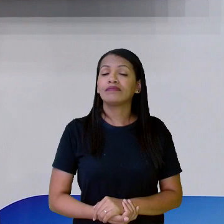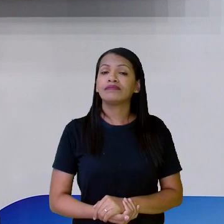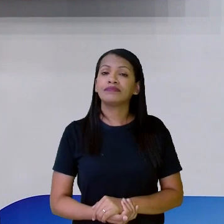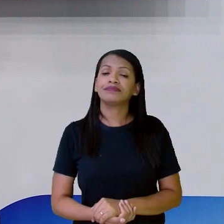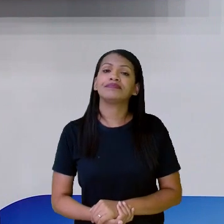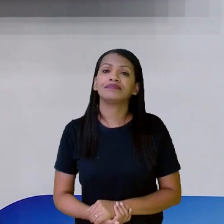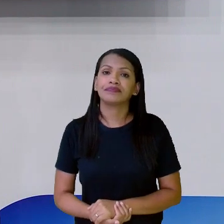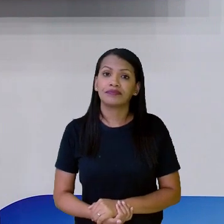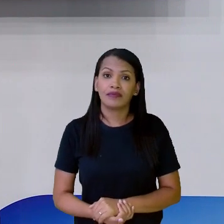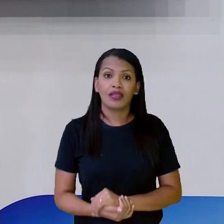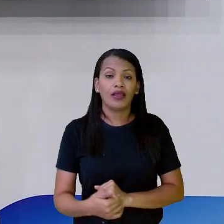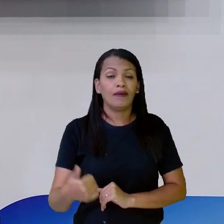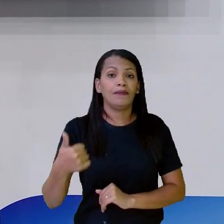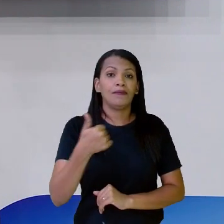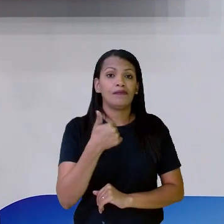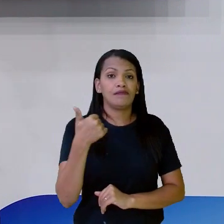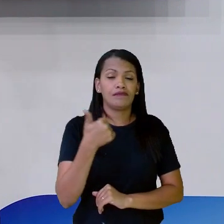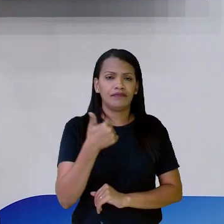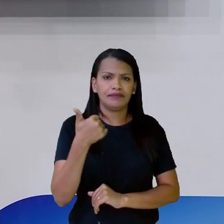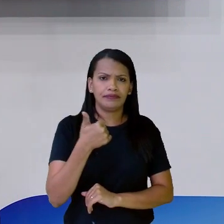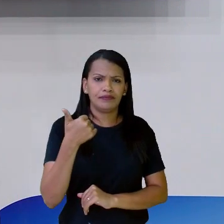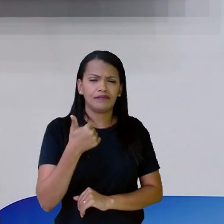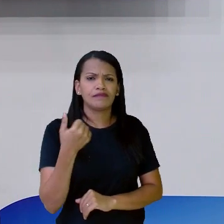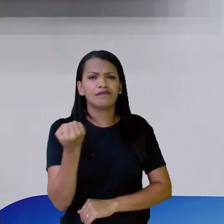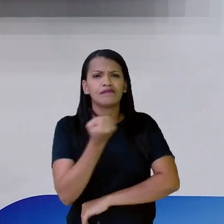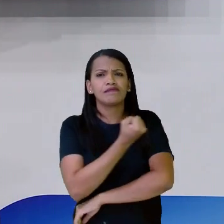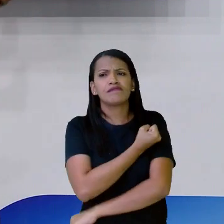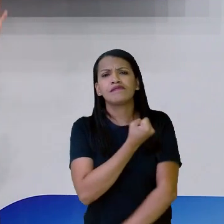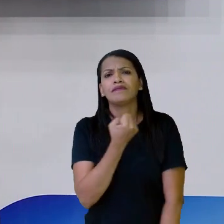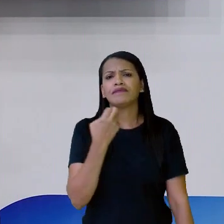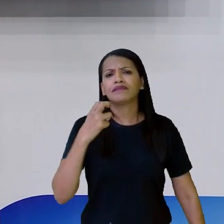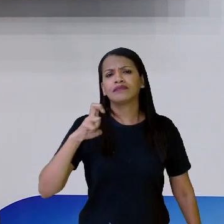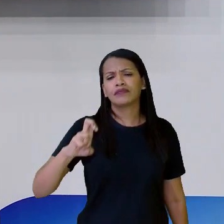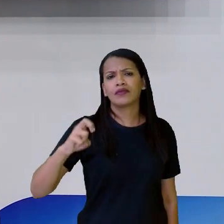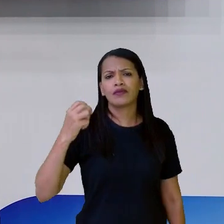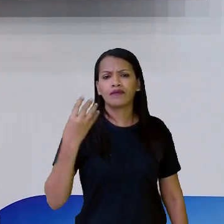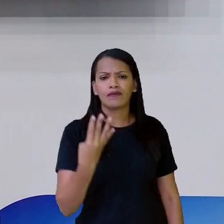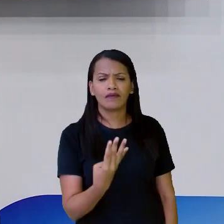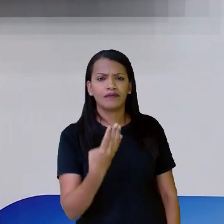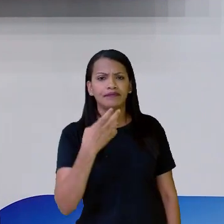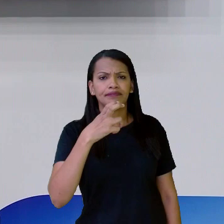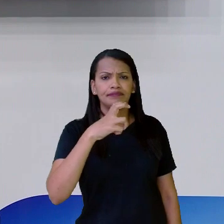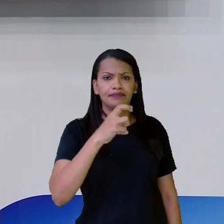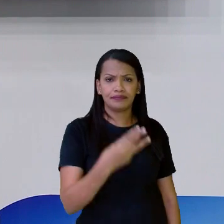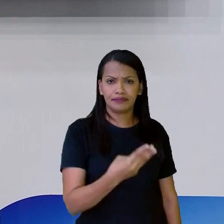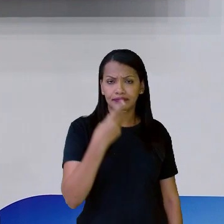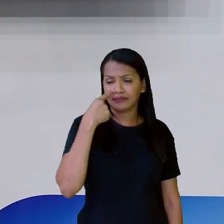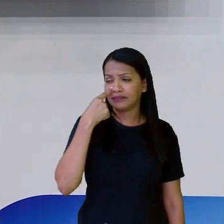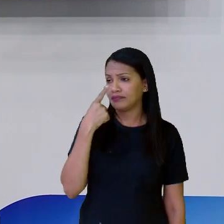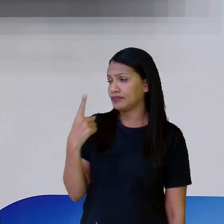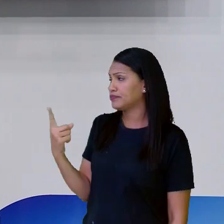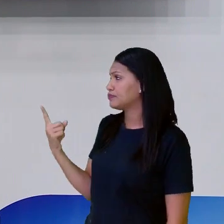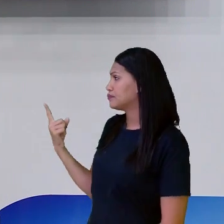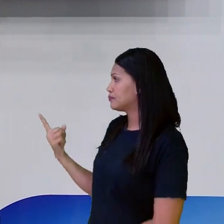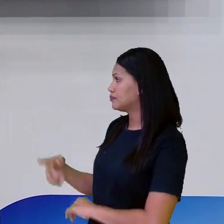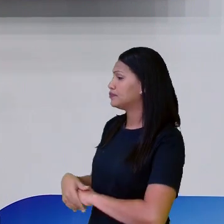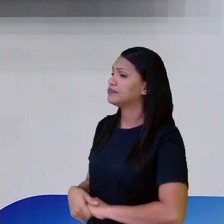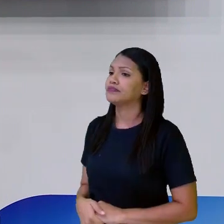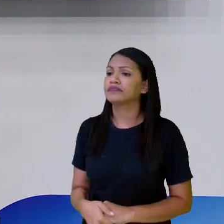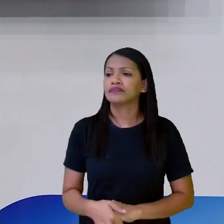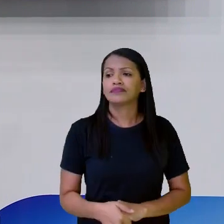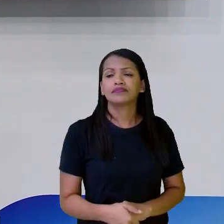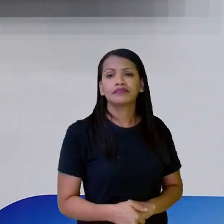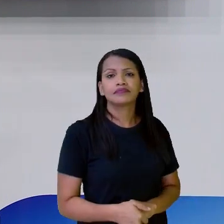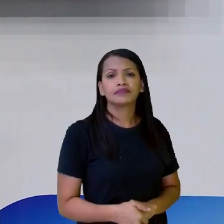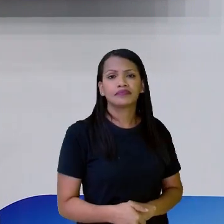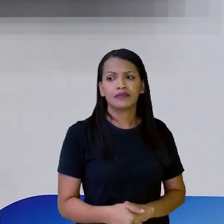Aqui, nessa primeira classe, esse número 543 pode ser representado dessa forma aqui, ó. Não é centena?